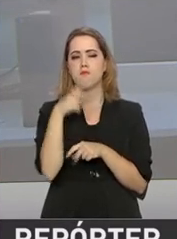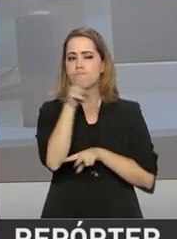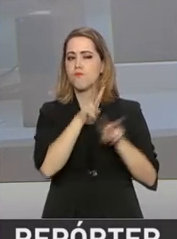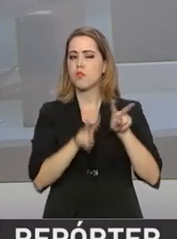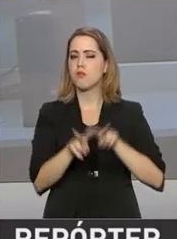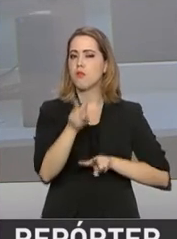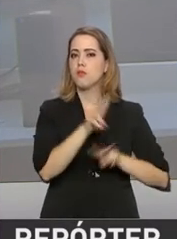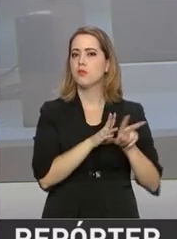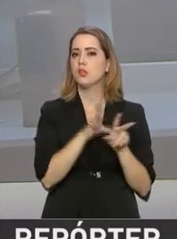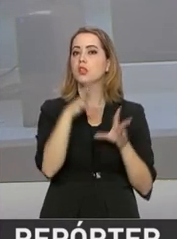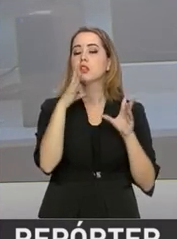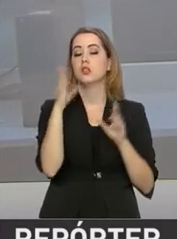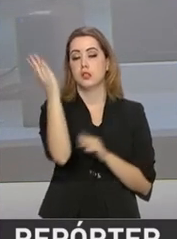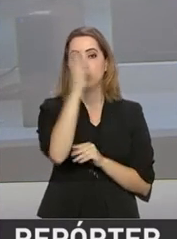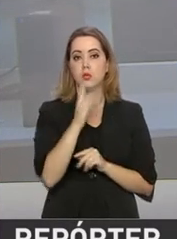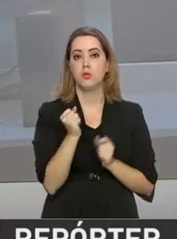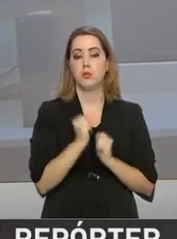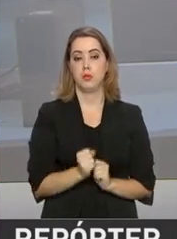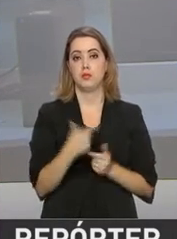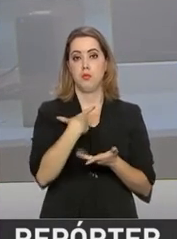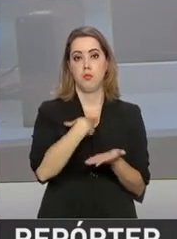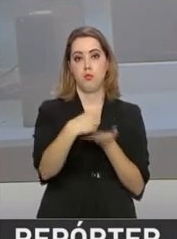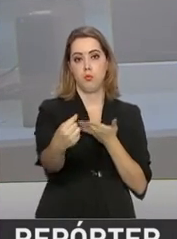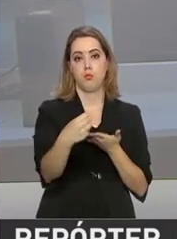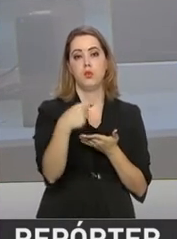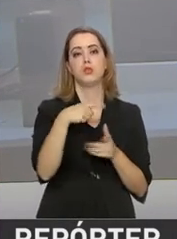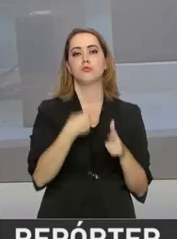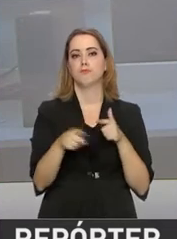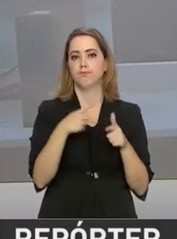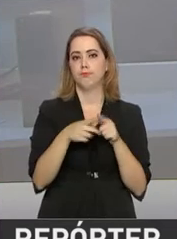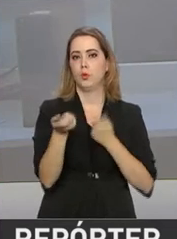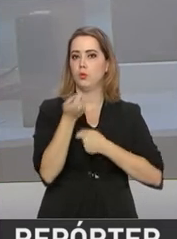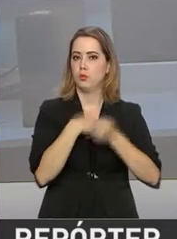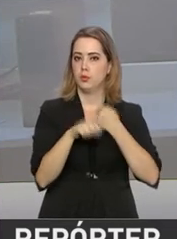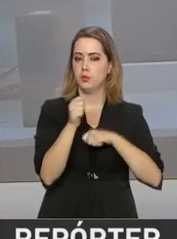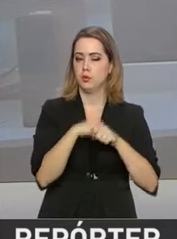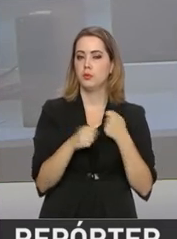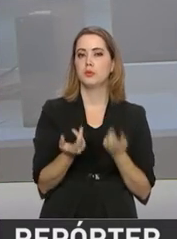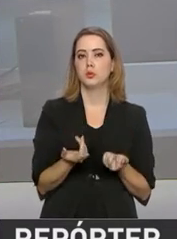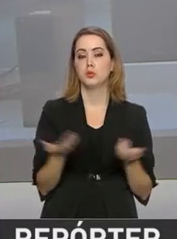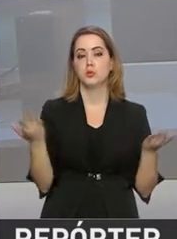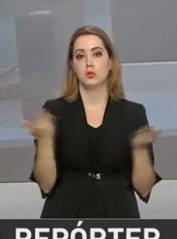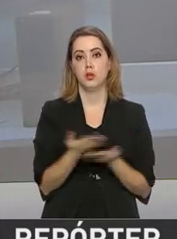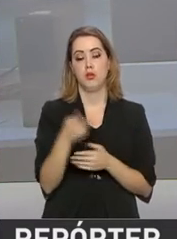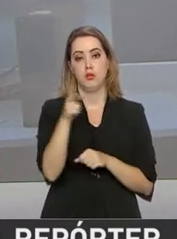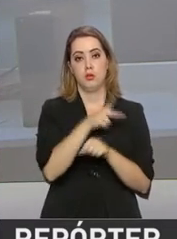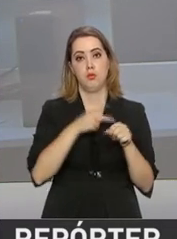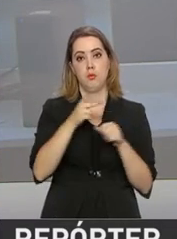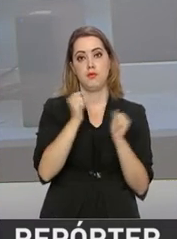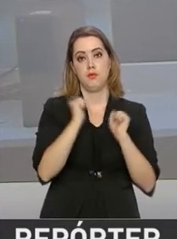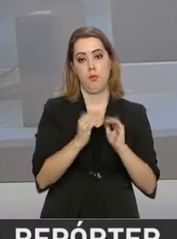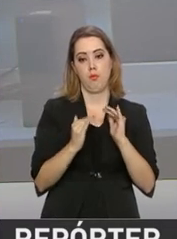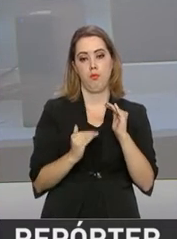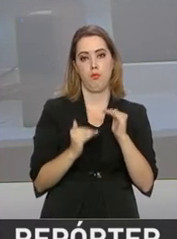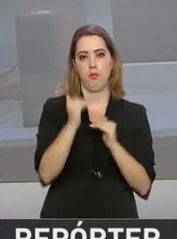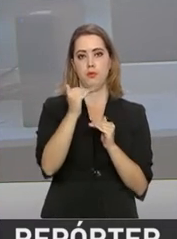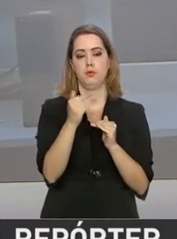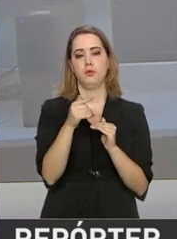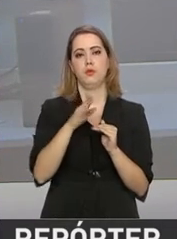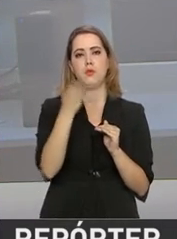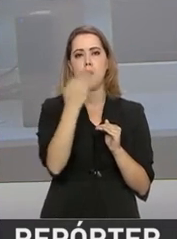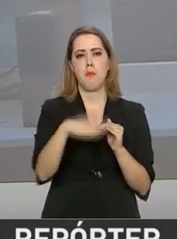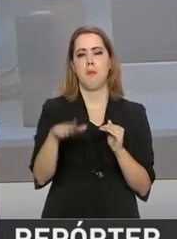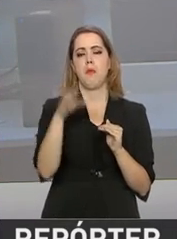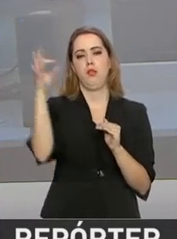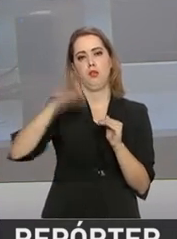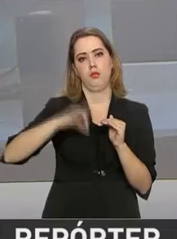da recessão após queda de 3,3 por cento da atividade econômica este ano o país deve ter crescimento de 6 por cento no ano